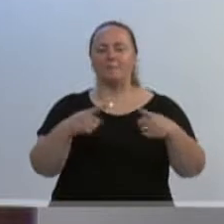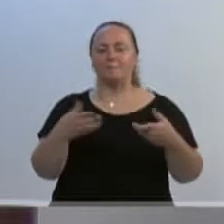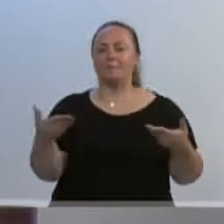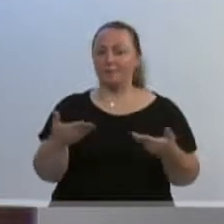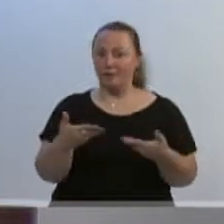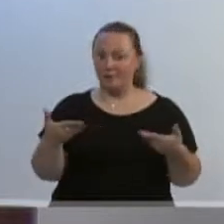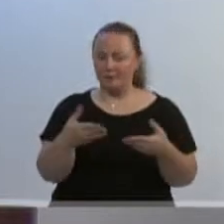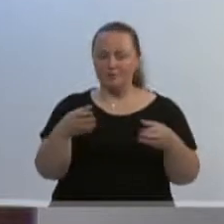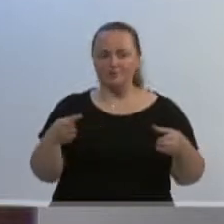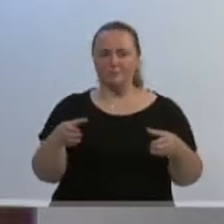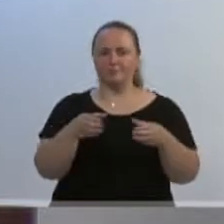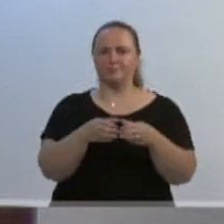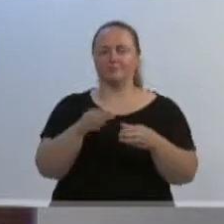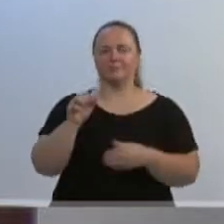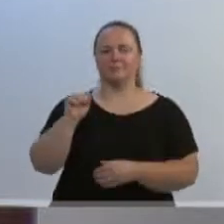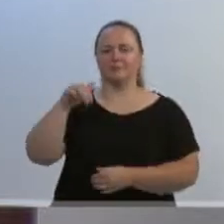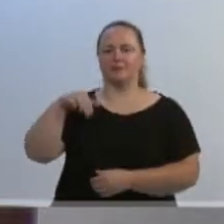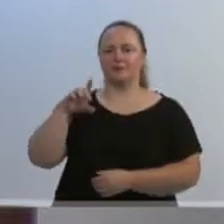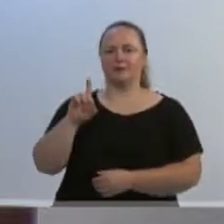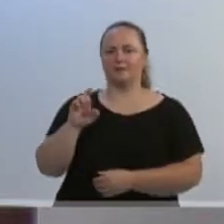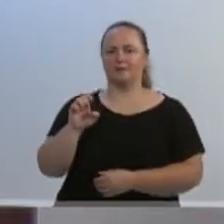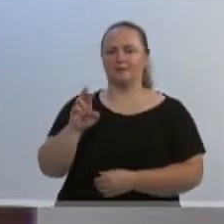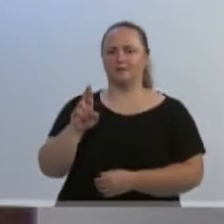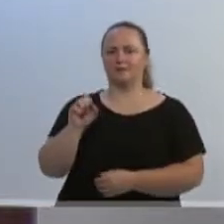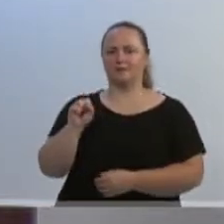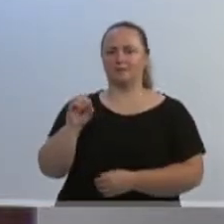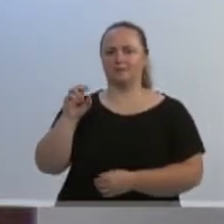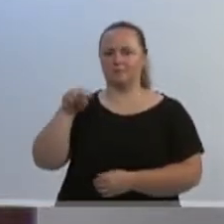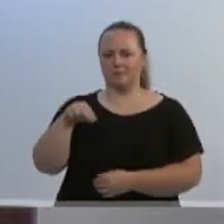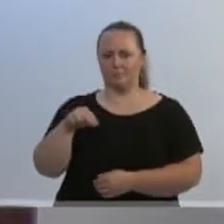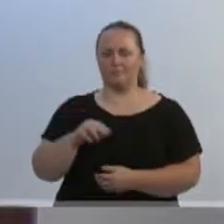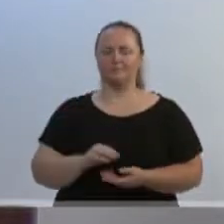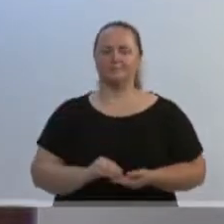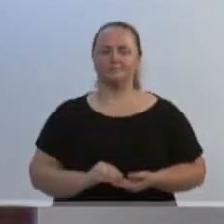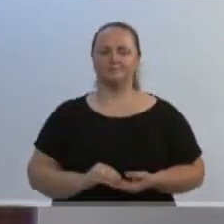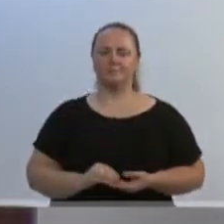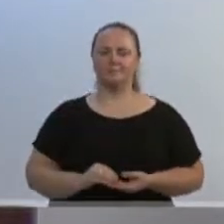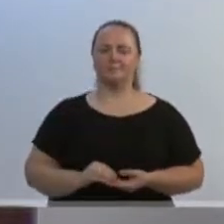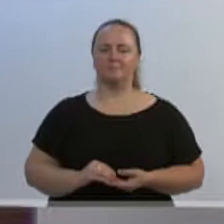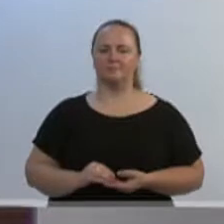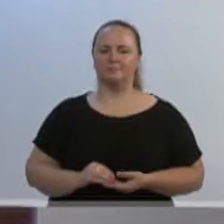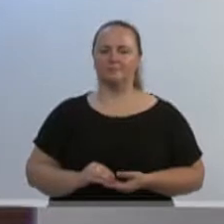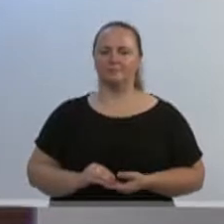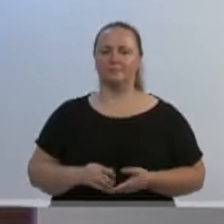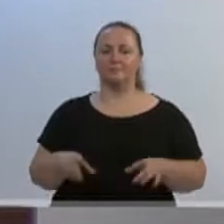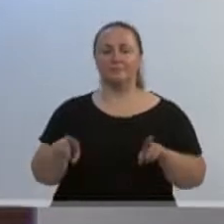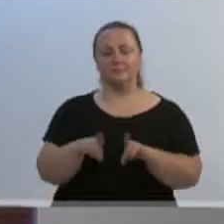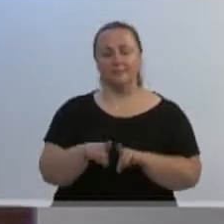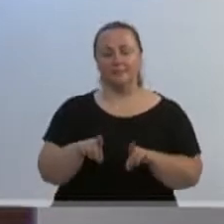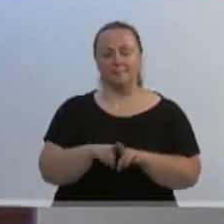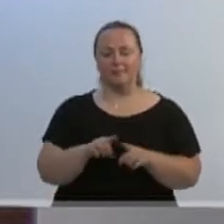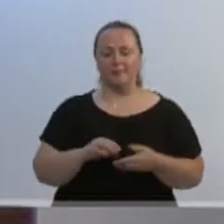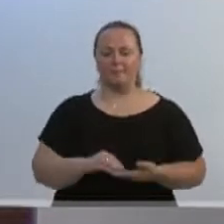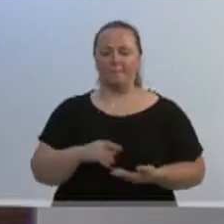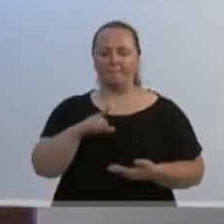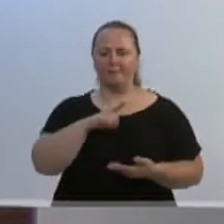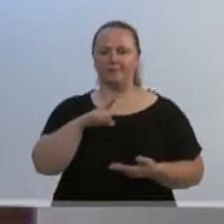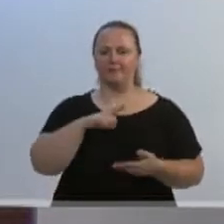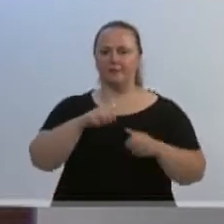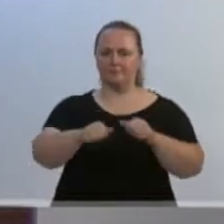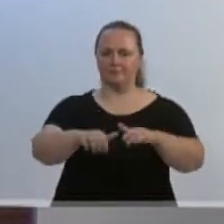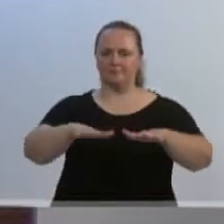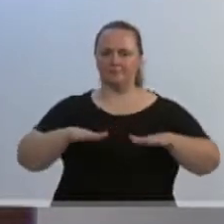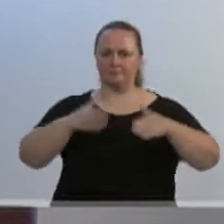regido pelo maestro Anderson Nascimento. Ainda quero falar que houve hoje uma audiência pública